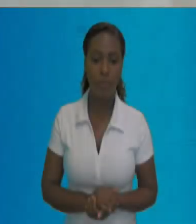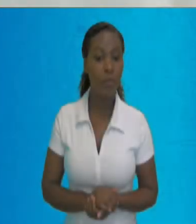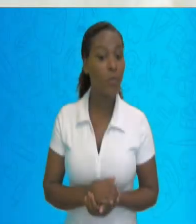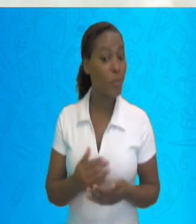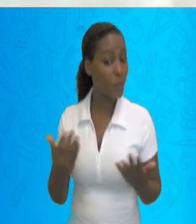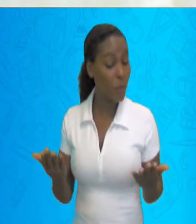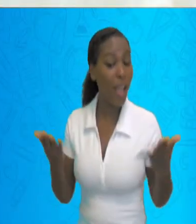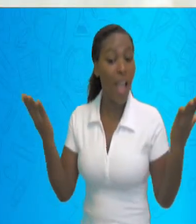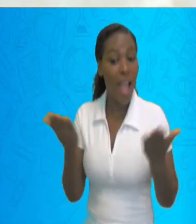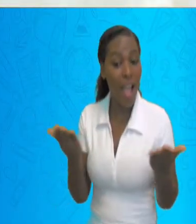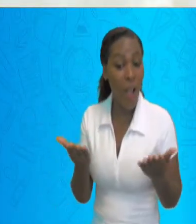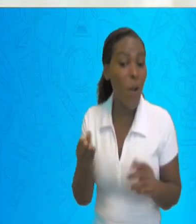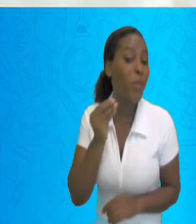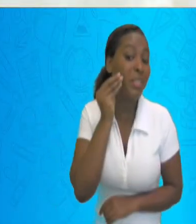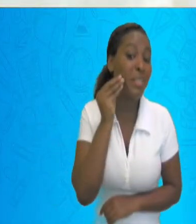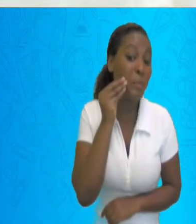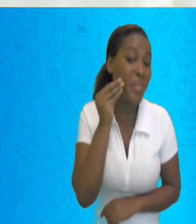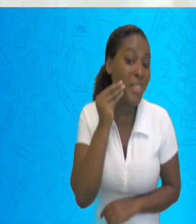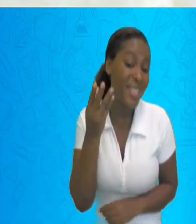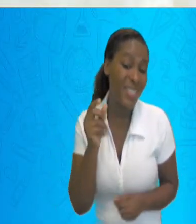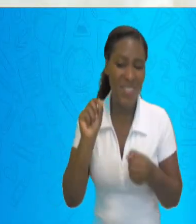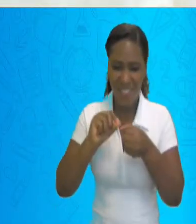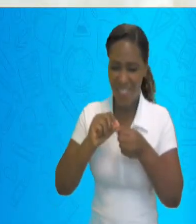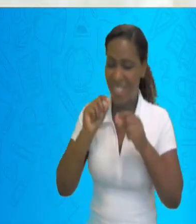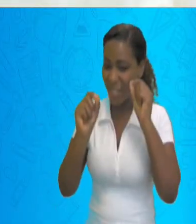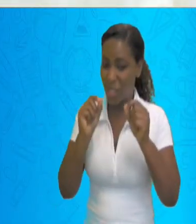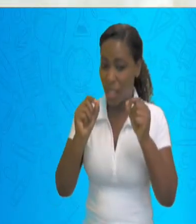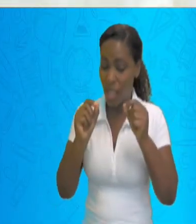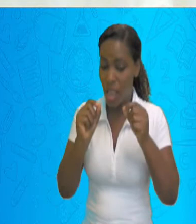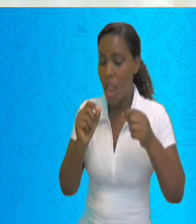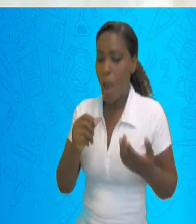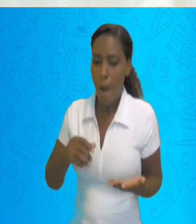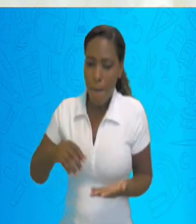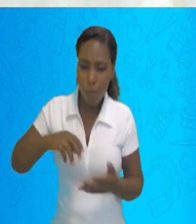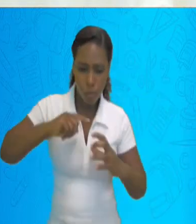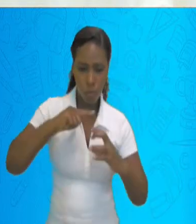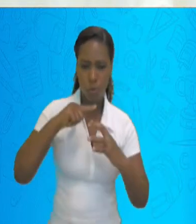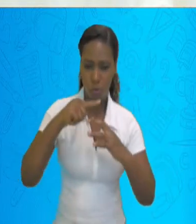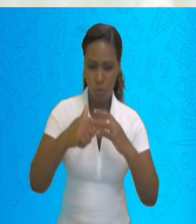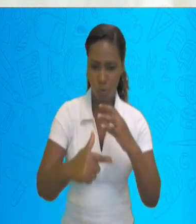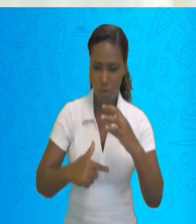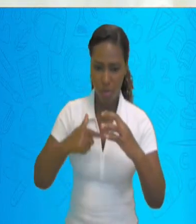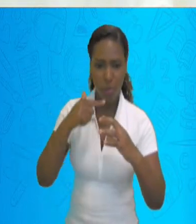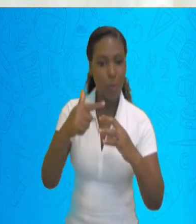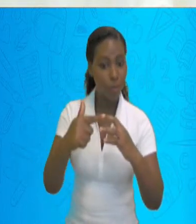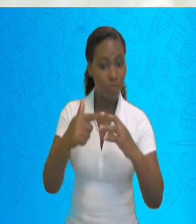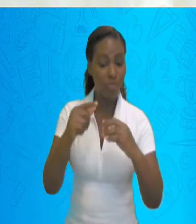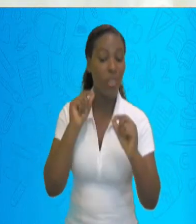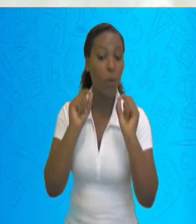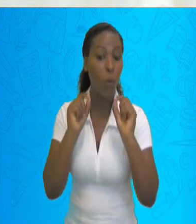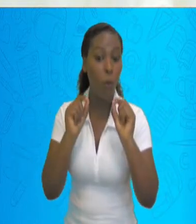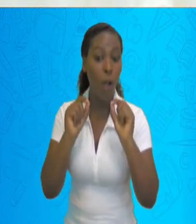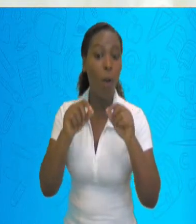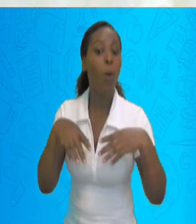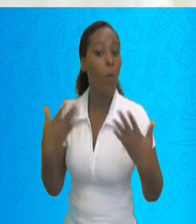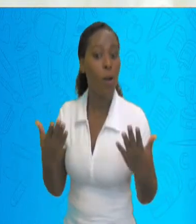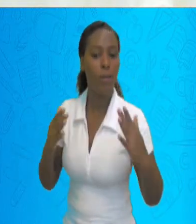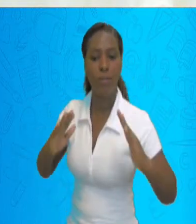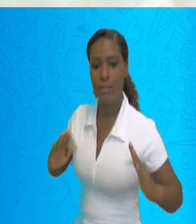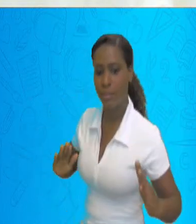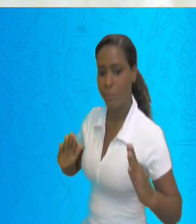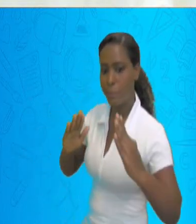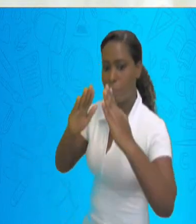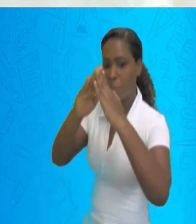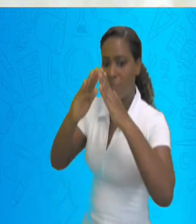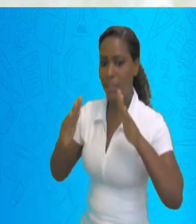E agora, na nossa experiência, vamos fazer um sólido geométrico. Vamos fazer uma pirâmide de base triangular. Quais